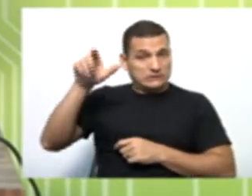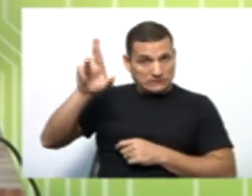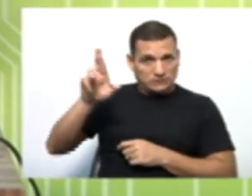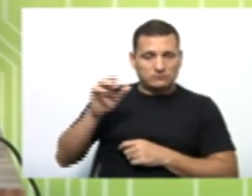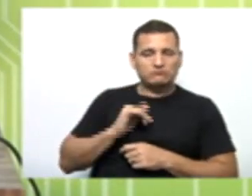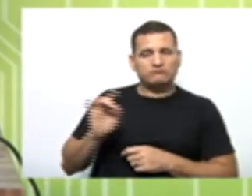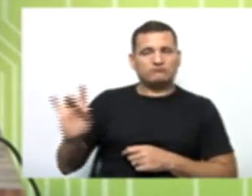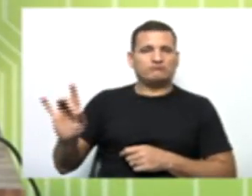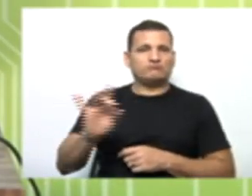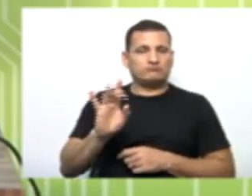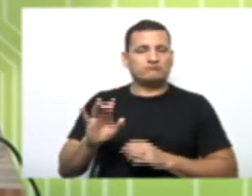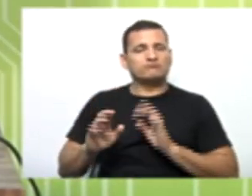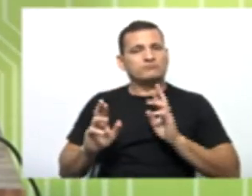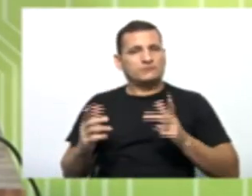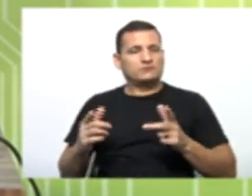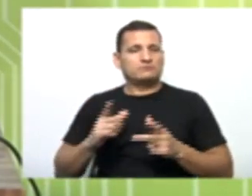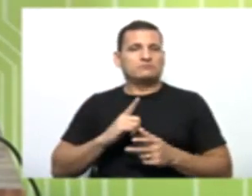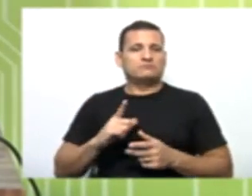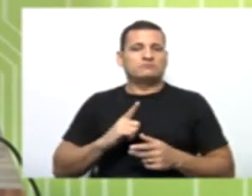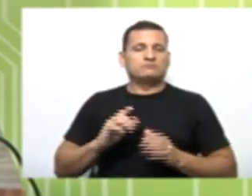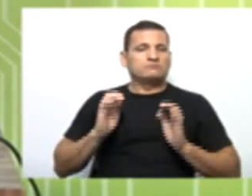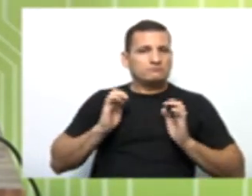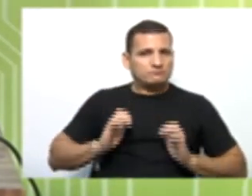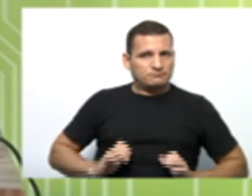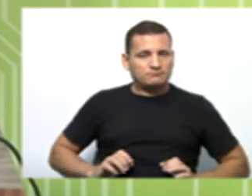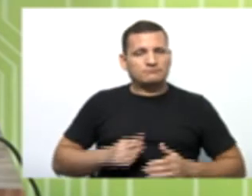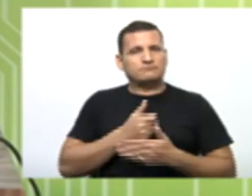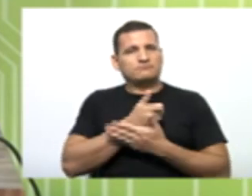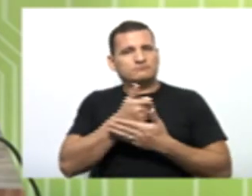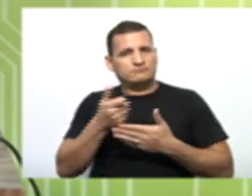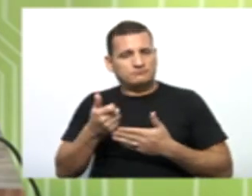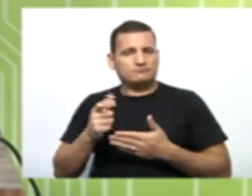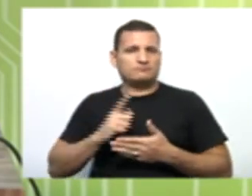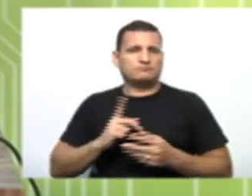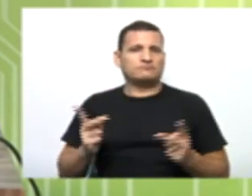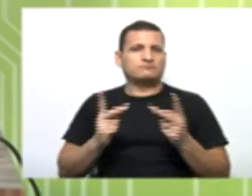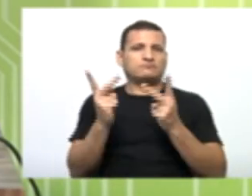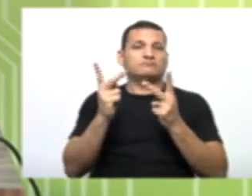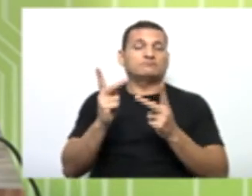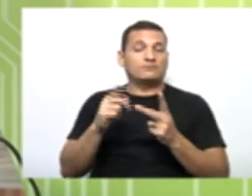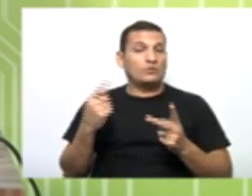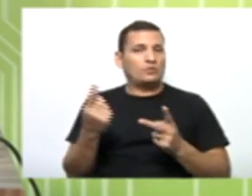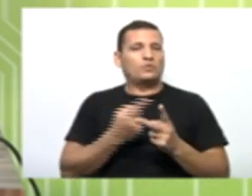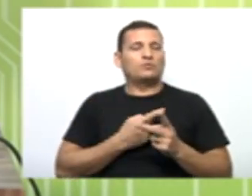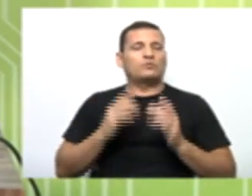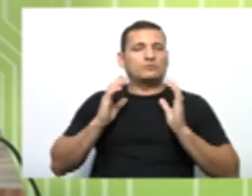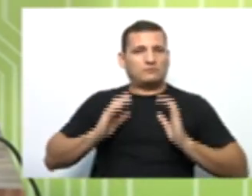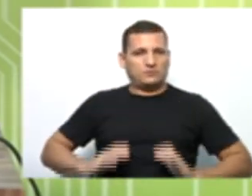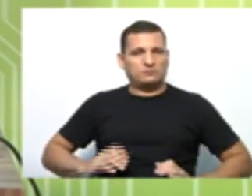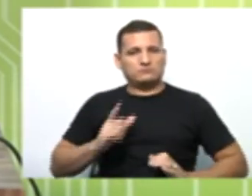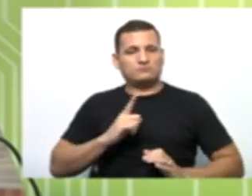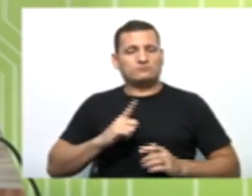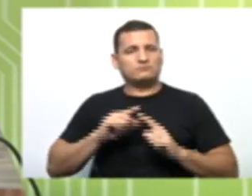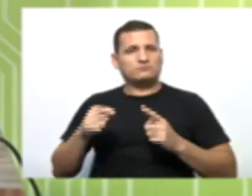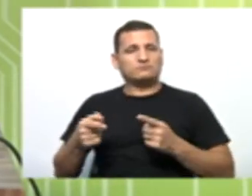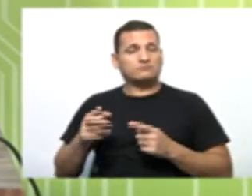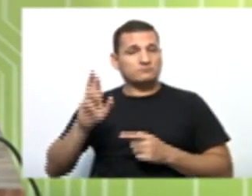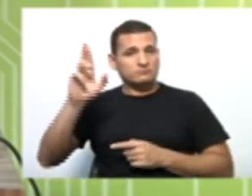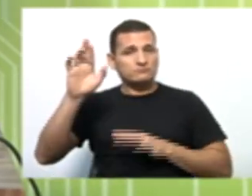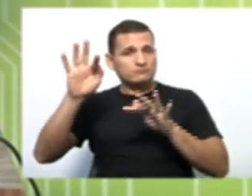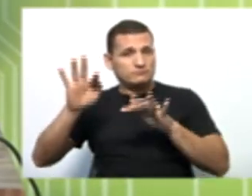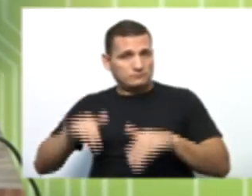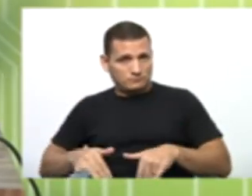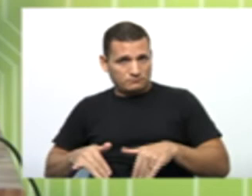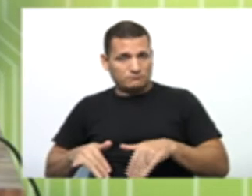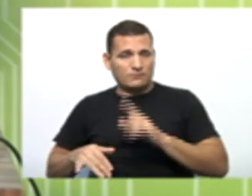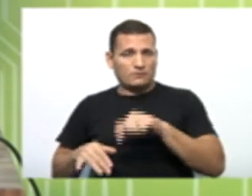e morais, nós temos valores, né, que conduzem o nosso comportamento, mas a decisão final sobre uma determinada conduta